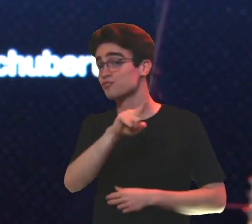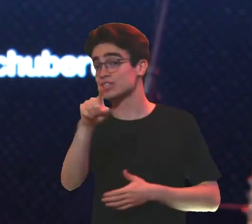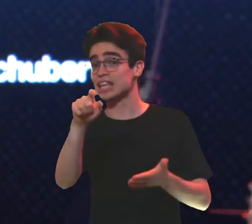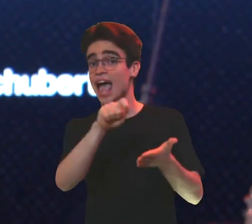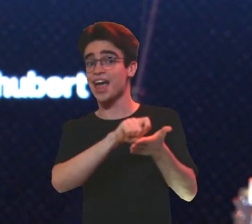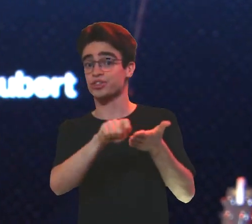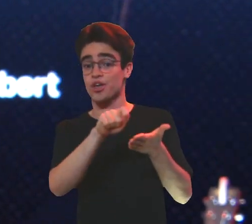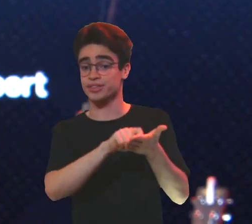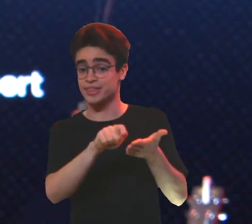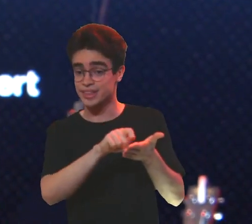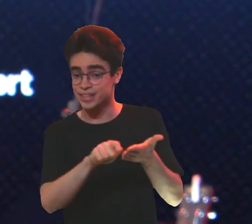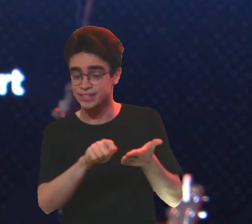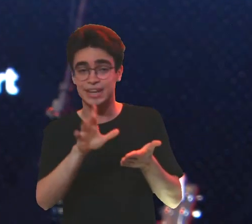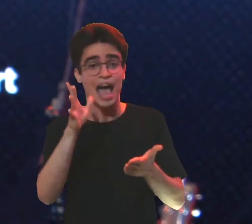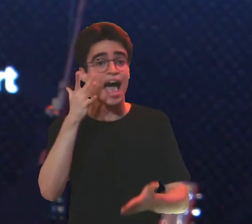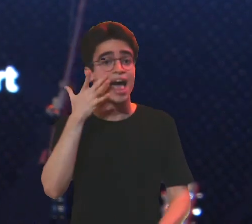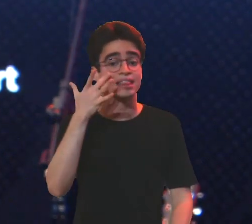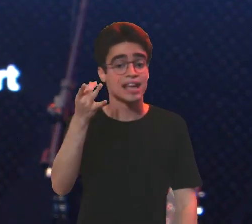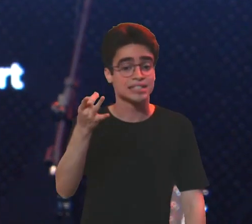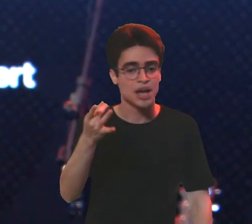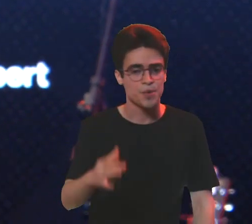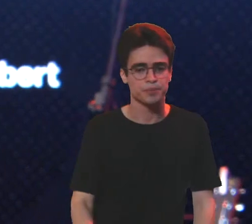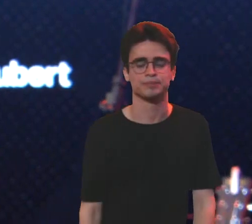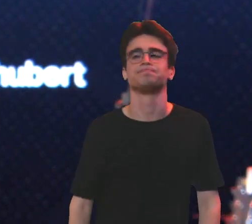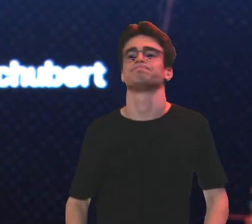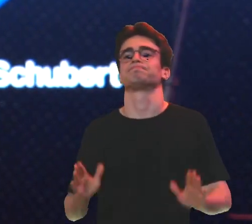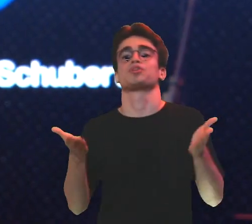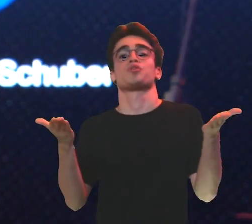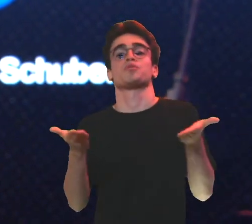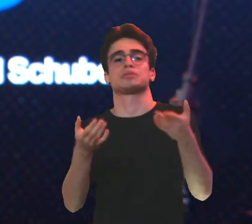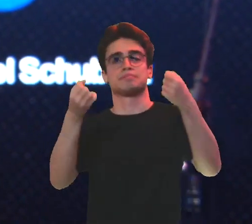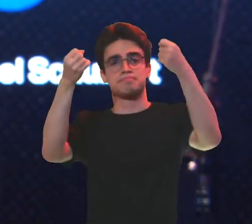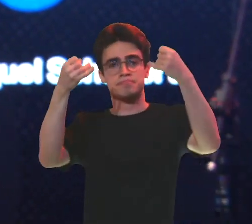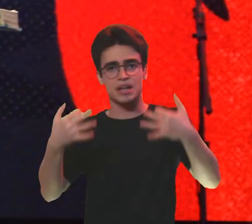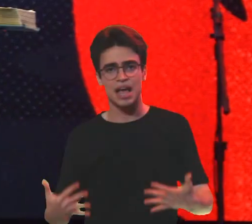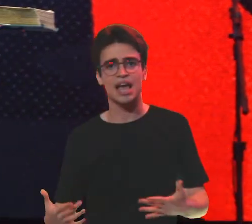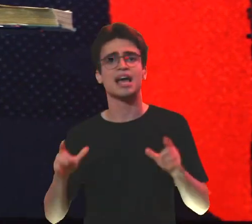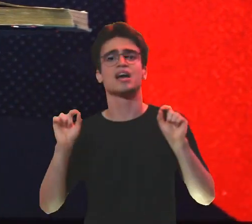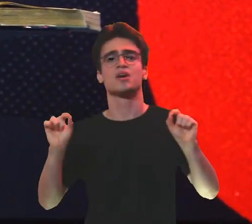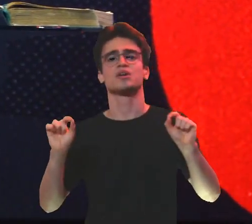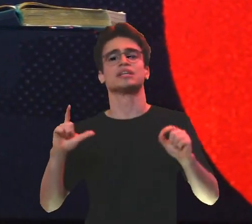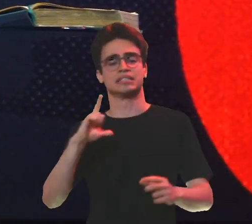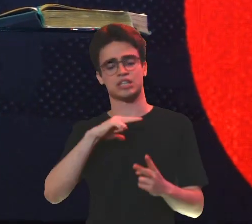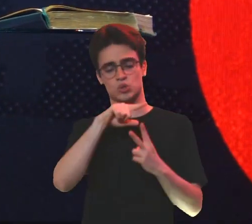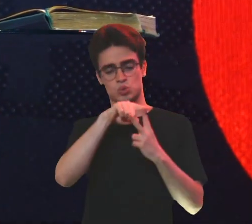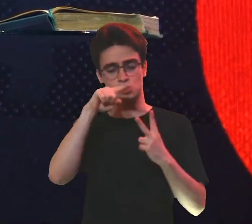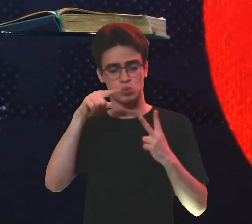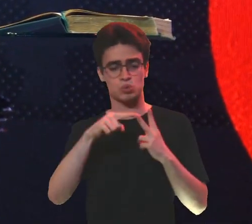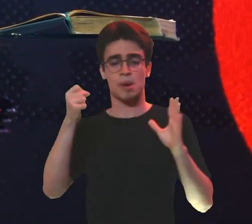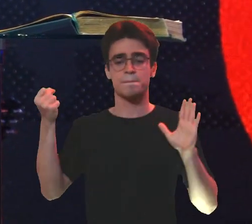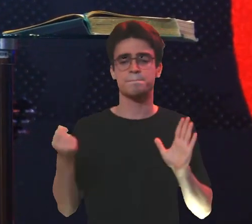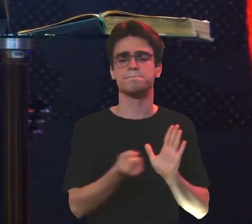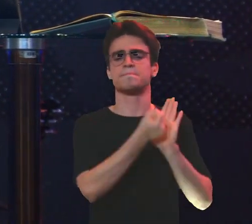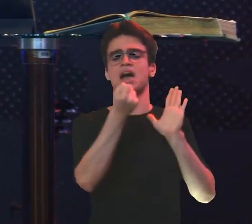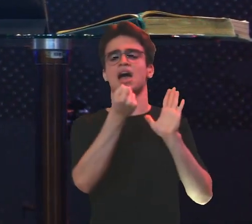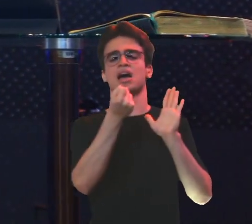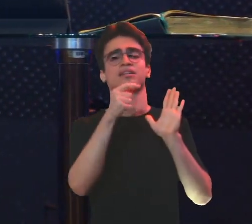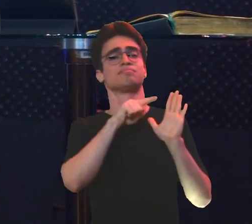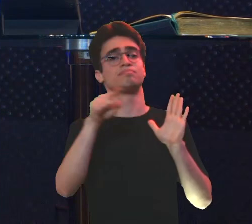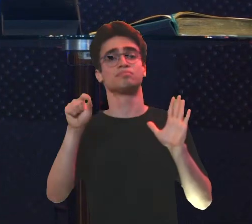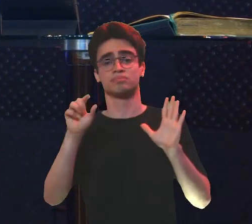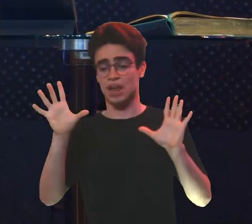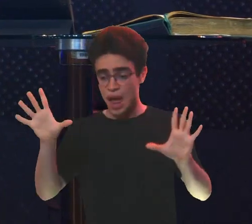aí, preste atenção. Hoje a gente vai falar sobre duas marcas dos heróis da fé, marcas que inspiraram